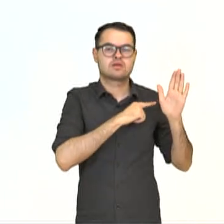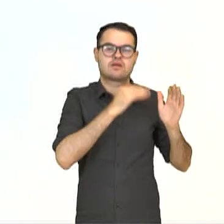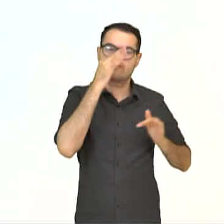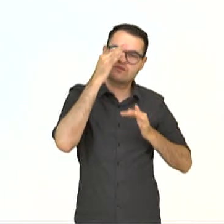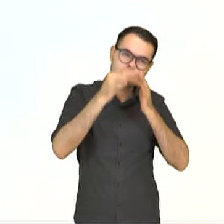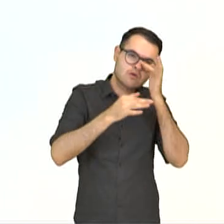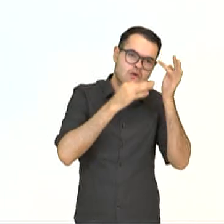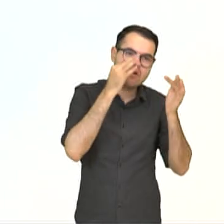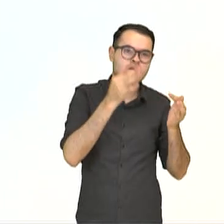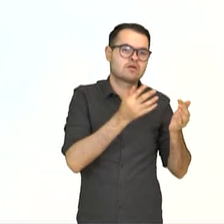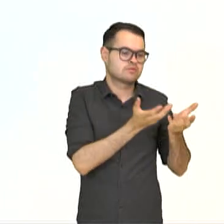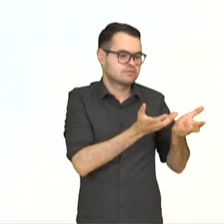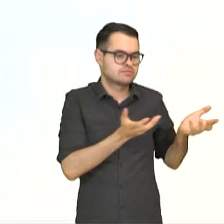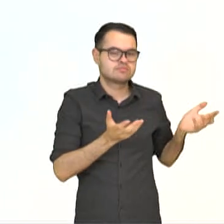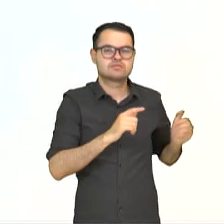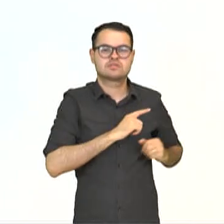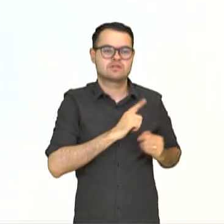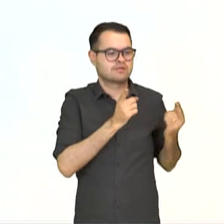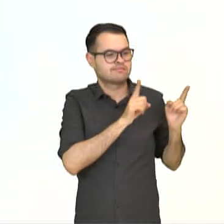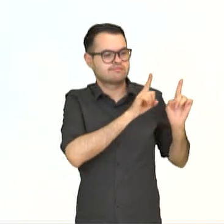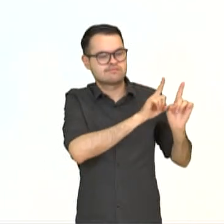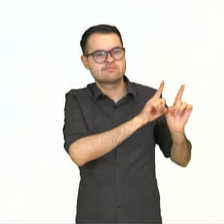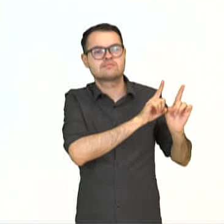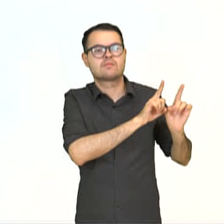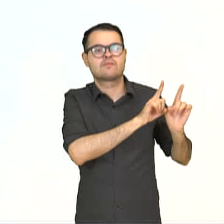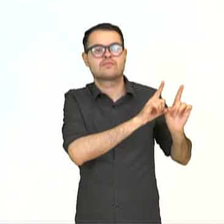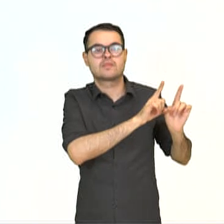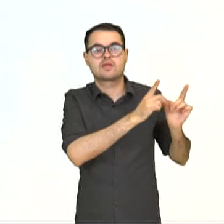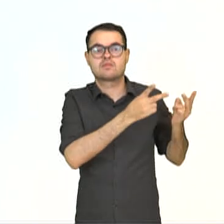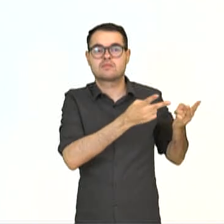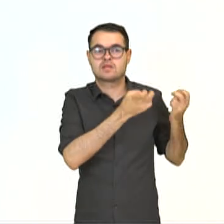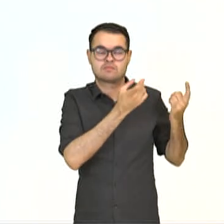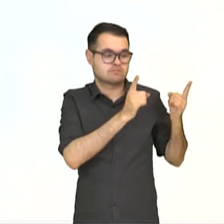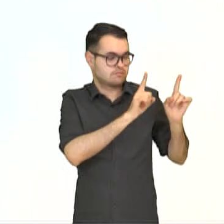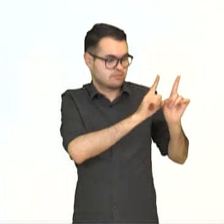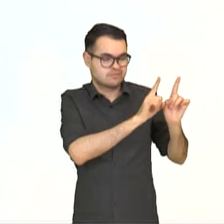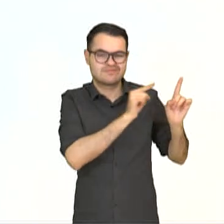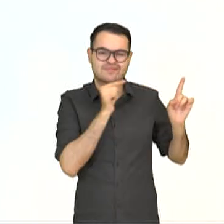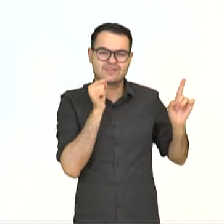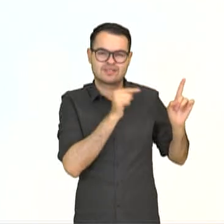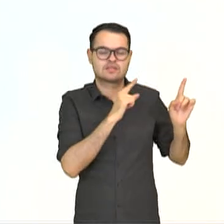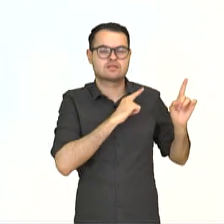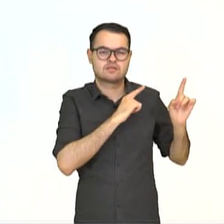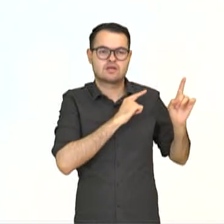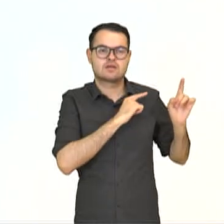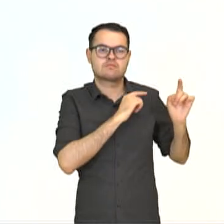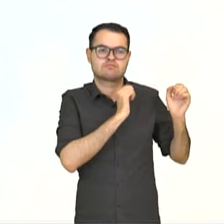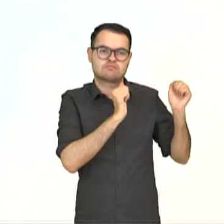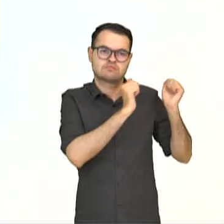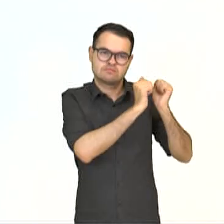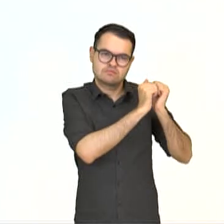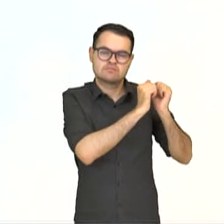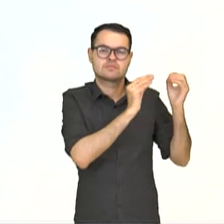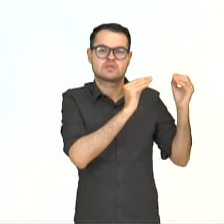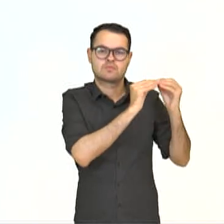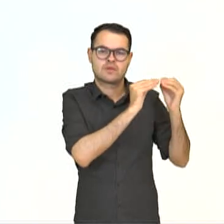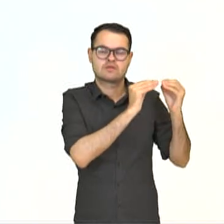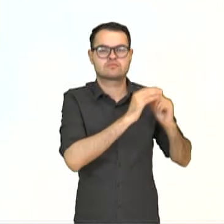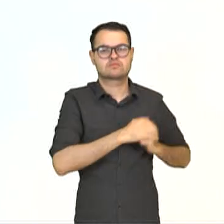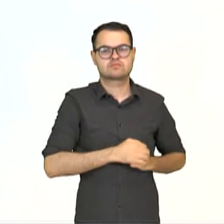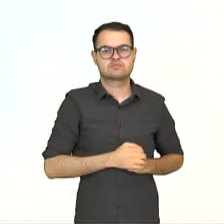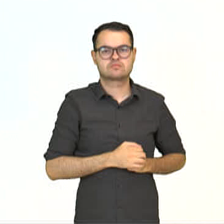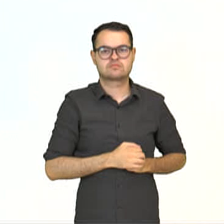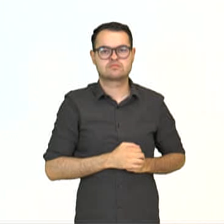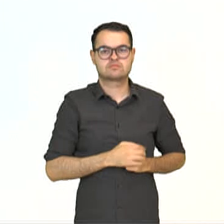flores, nós temos também um casal. Observem que nesse casal também temos o beijo. Ali a gente pode observar